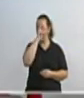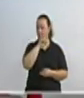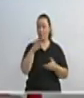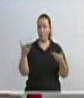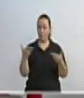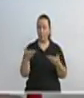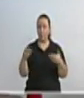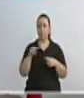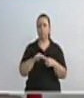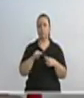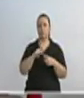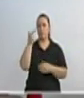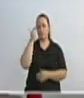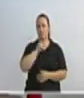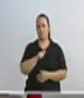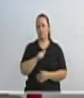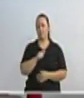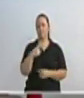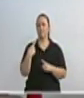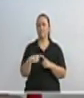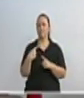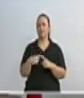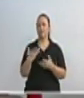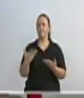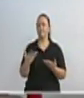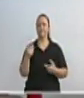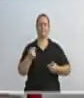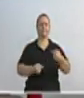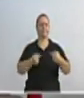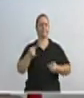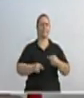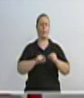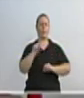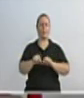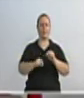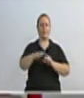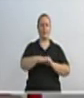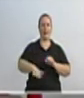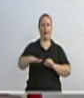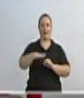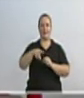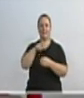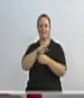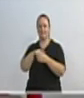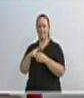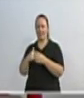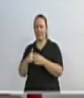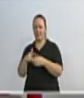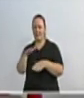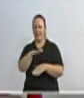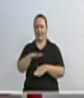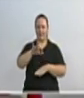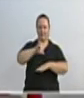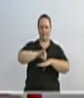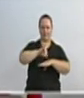porque há ainda uma discussão, o que vem a ser a área urbana do município e o que é a área central do